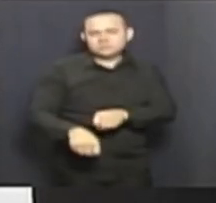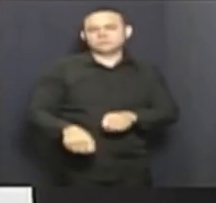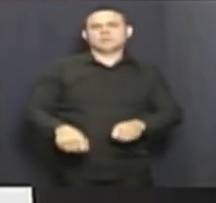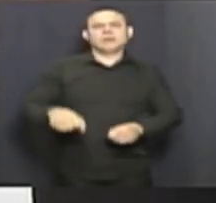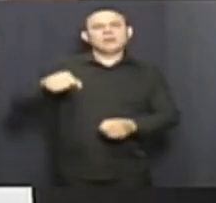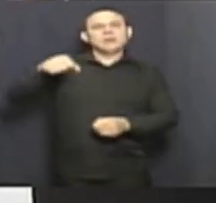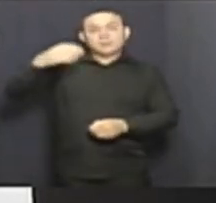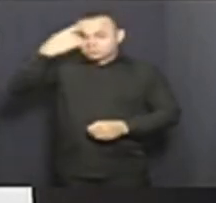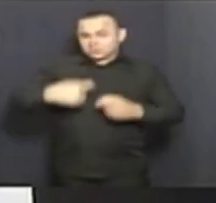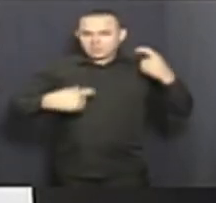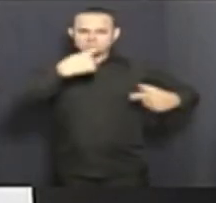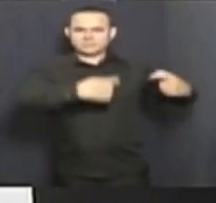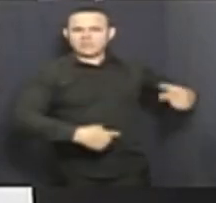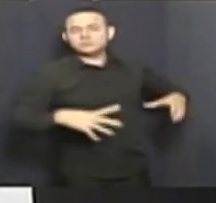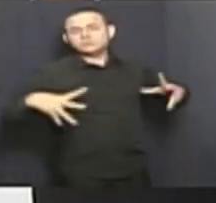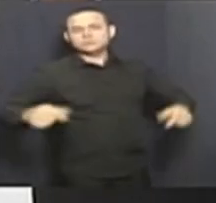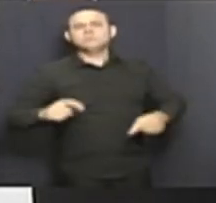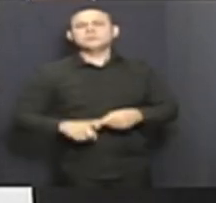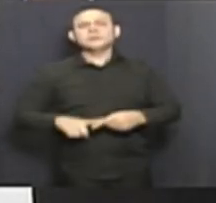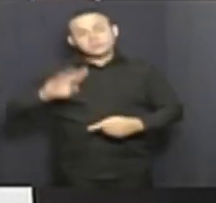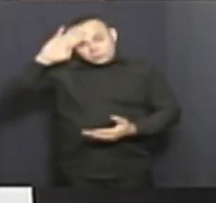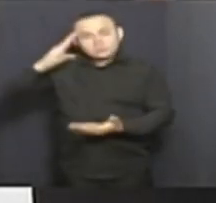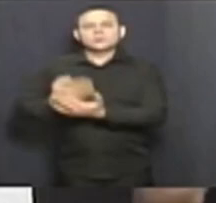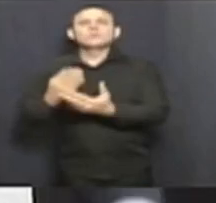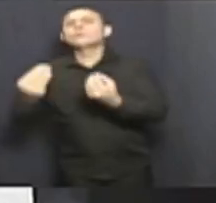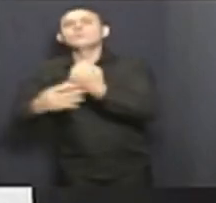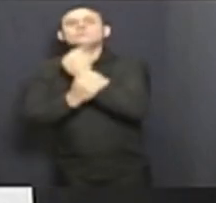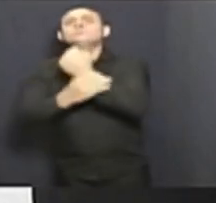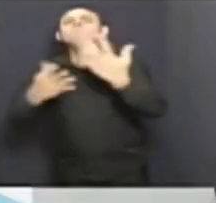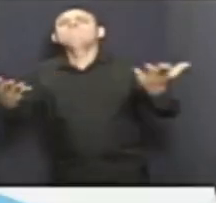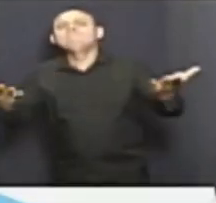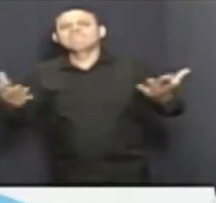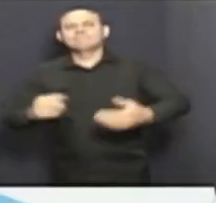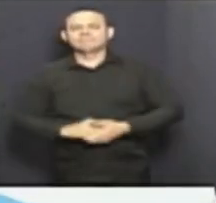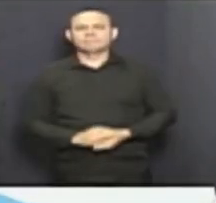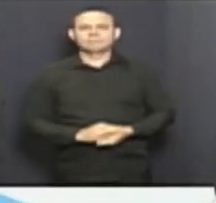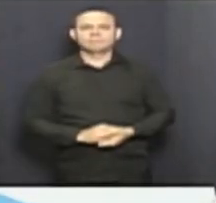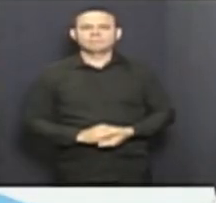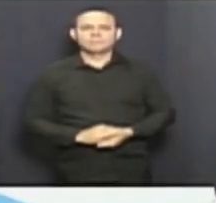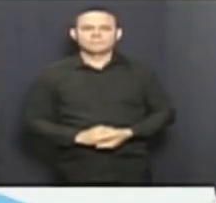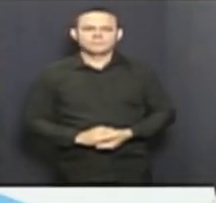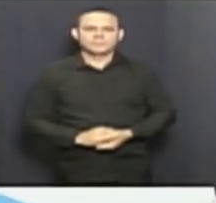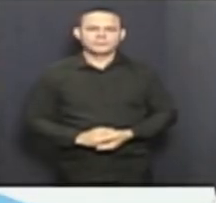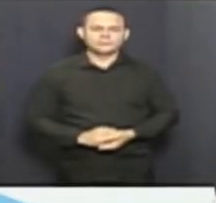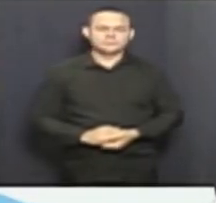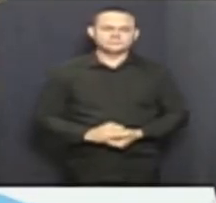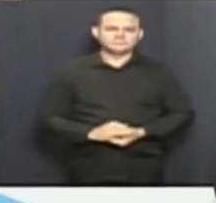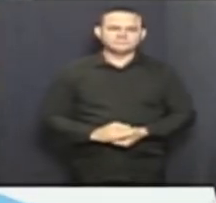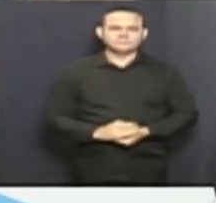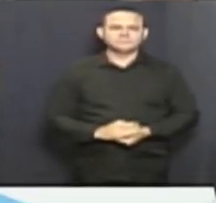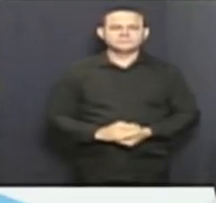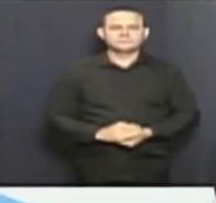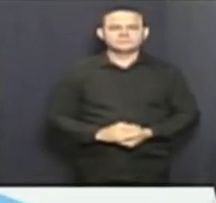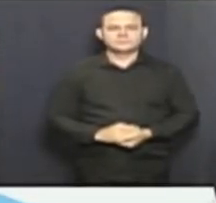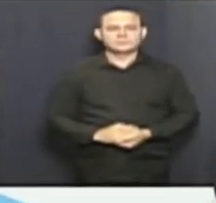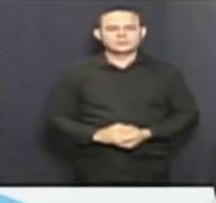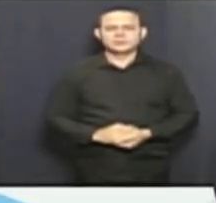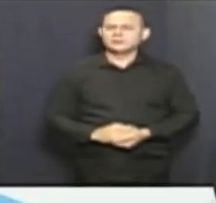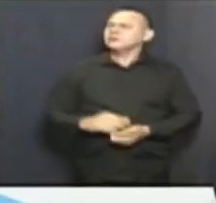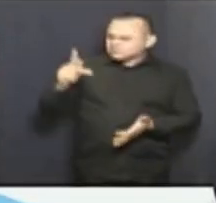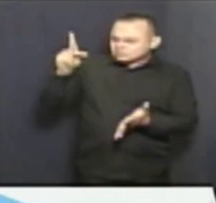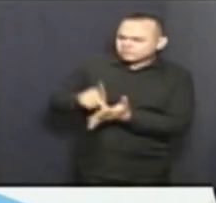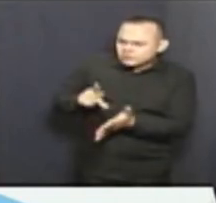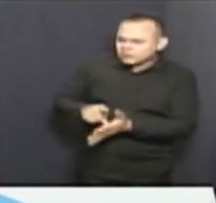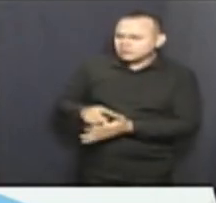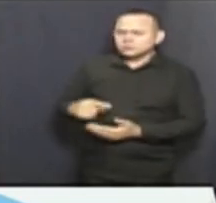nisso aí que confiabilidade tem essas informações o candidato o juiz joão 45 segundos e efetivamente da